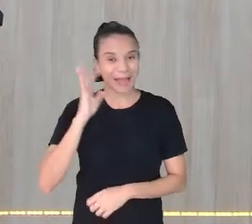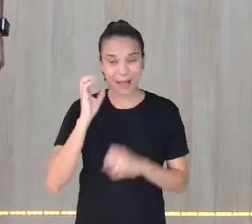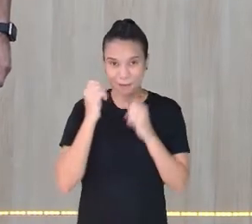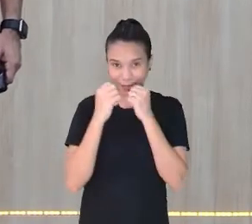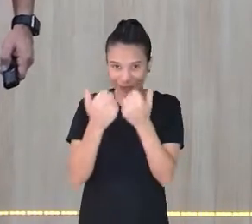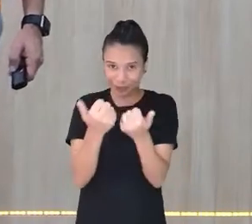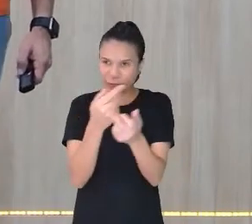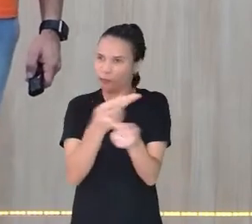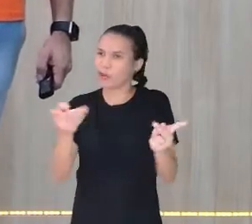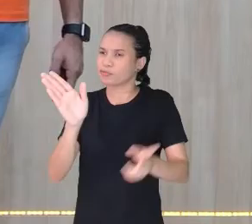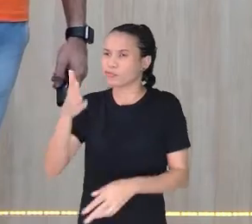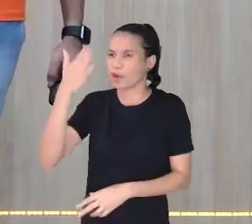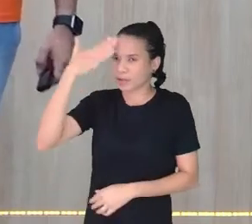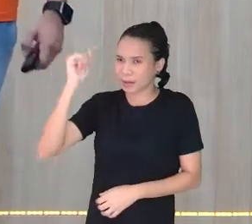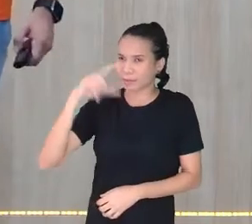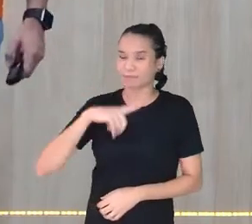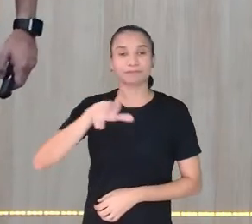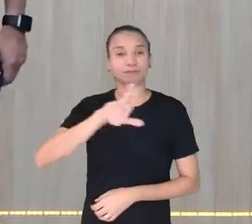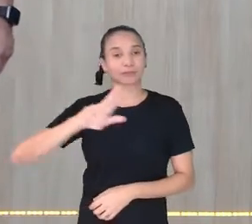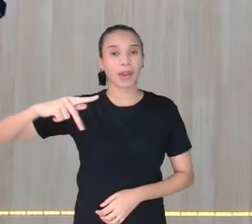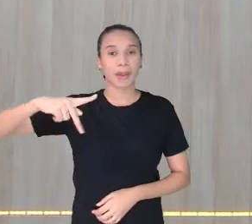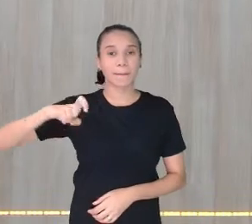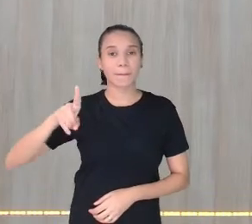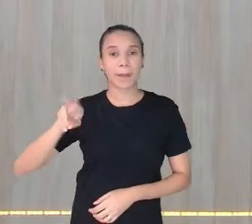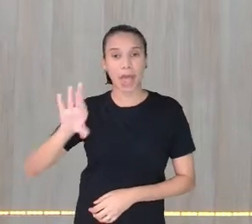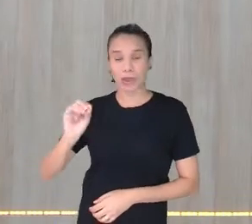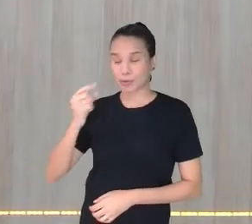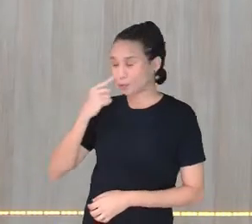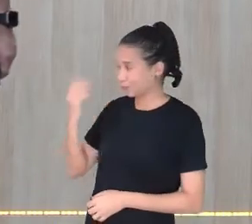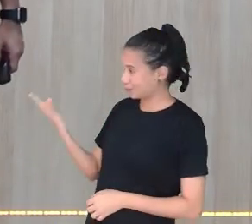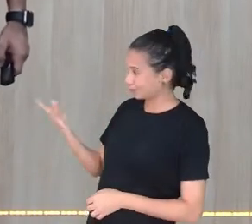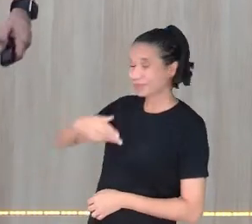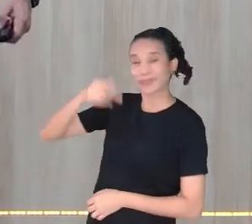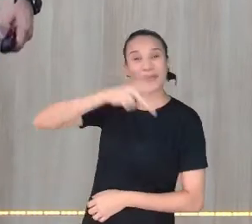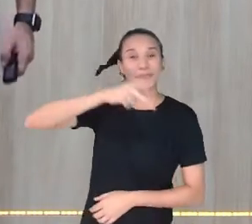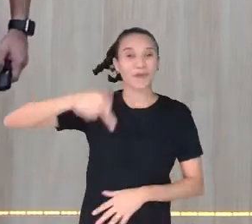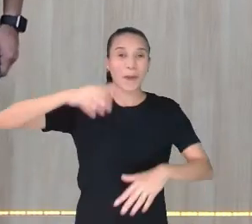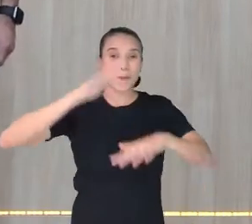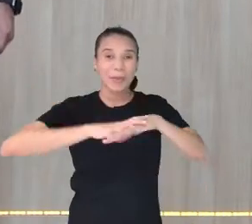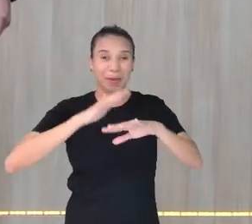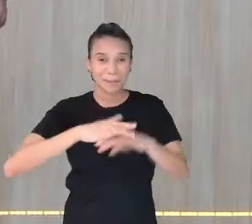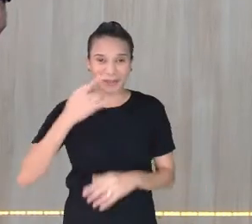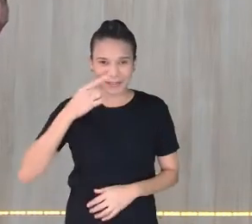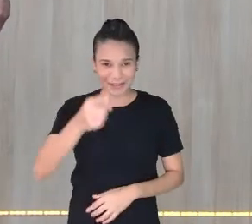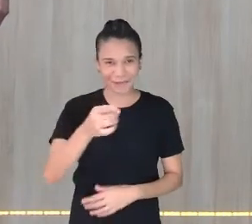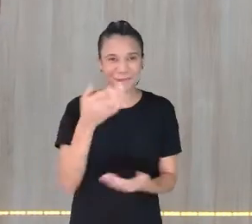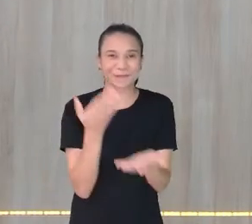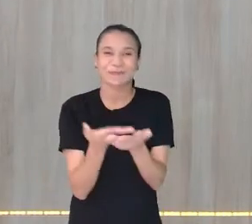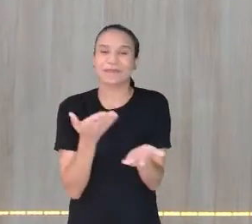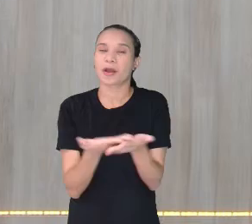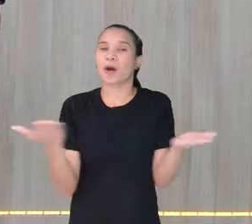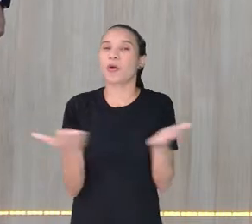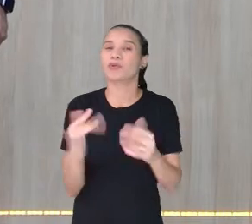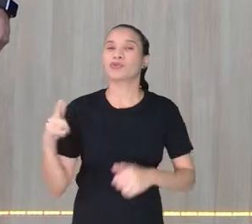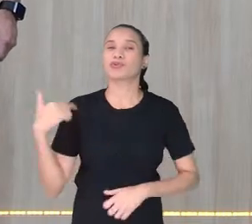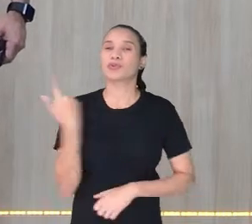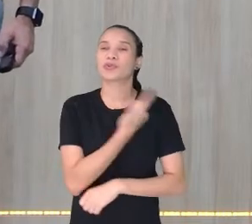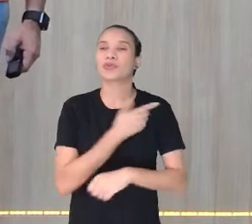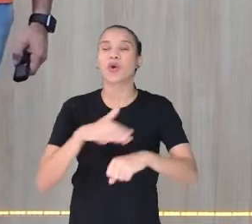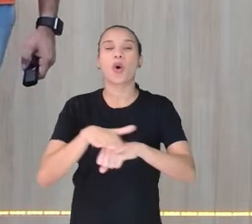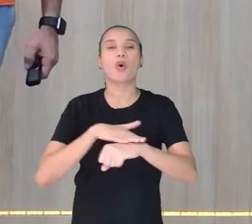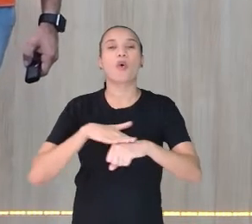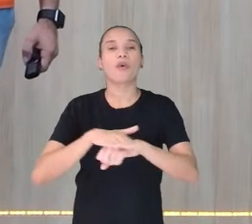bom? Como você sabe, eu me chamo Pedro Vitor, sou o seu professor de matemática e na aula de hoje nós vamos falar